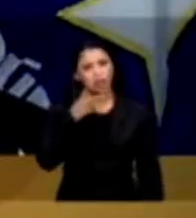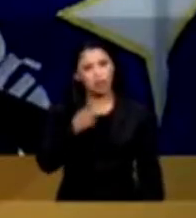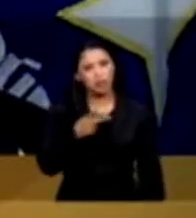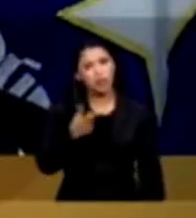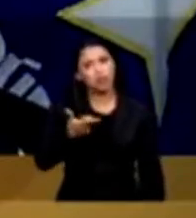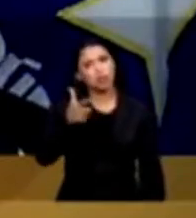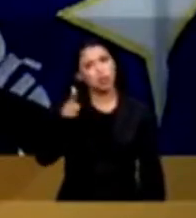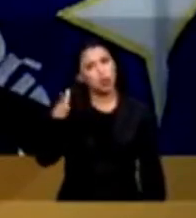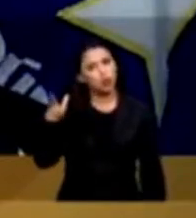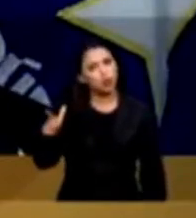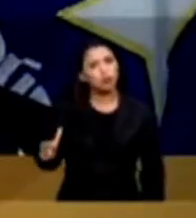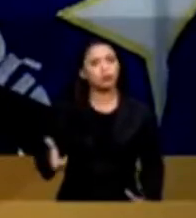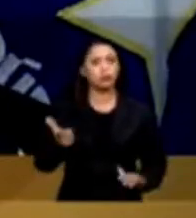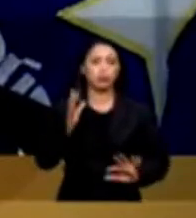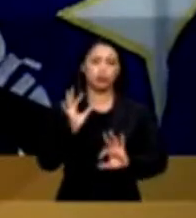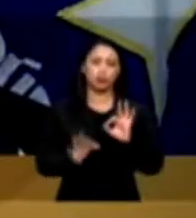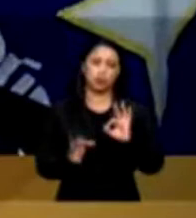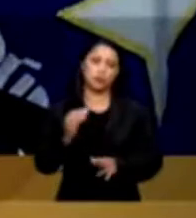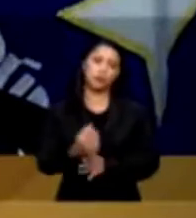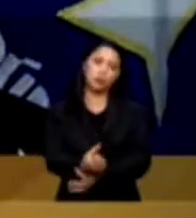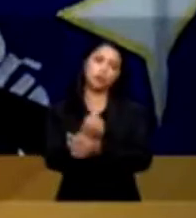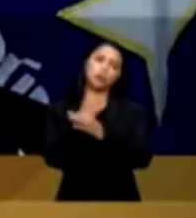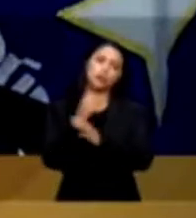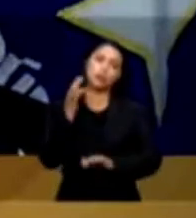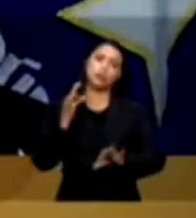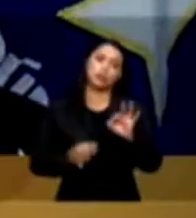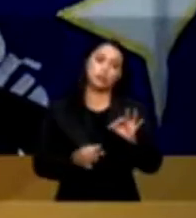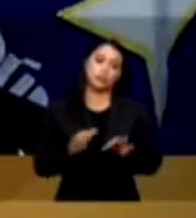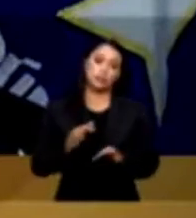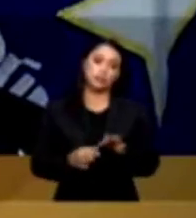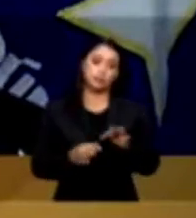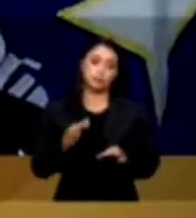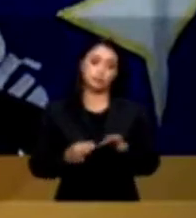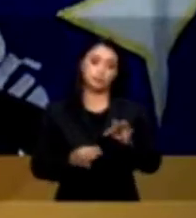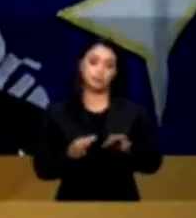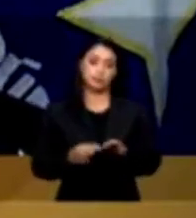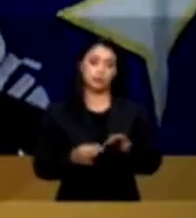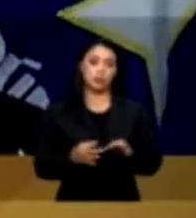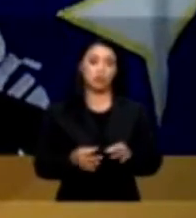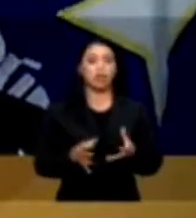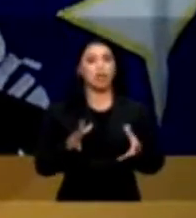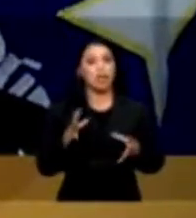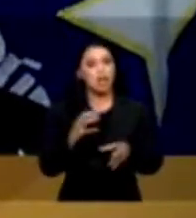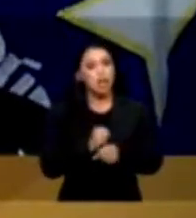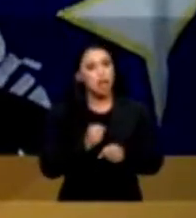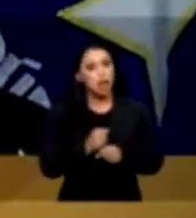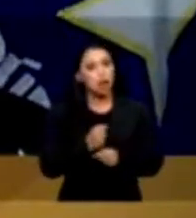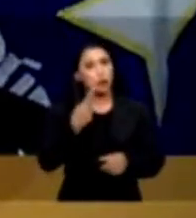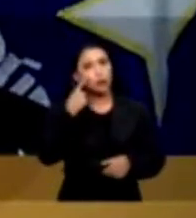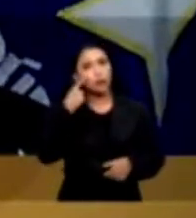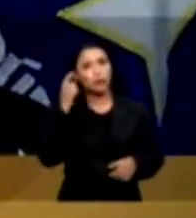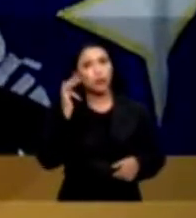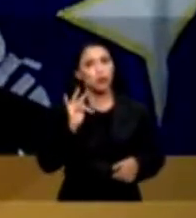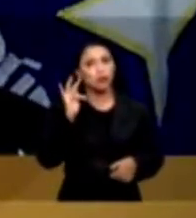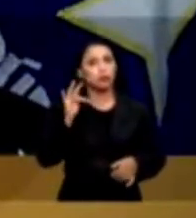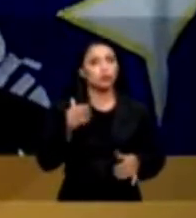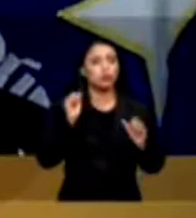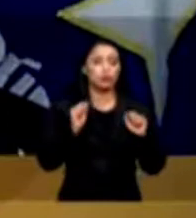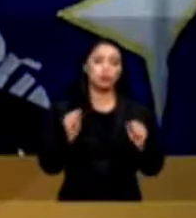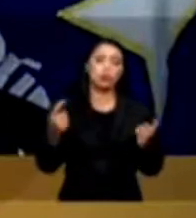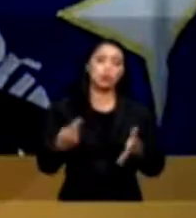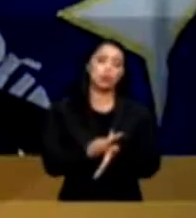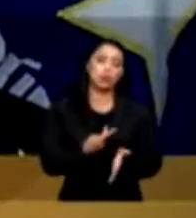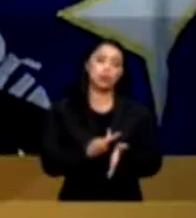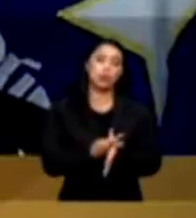outros julgamentos que a segurança jurídica reclama previsibilidade e calculabilidade quanto